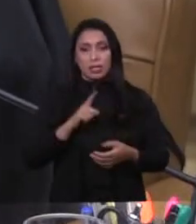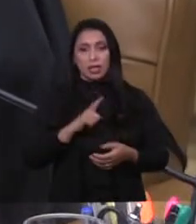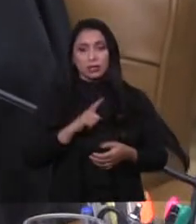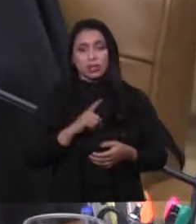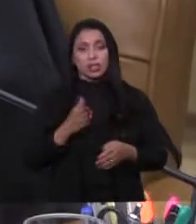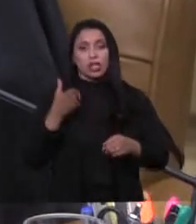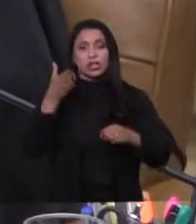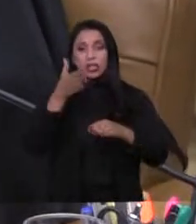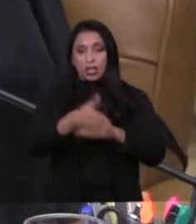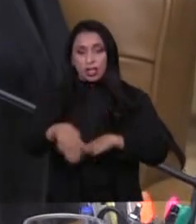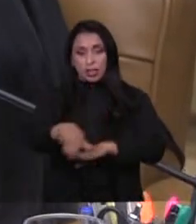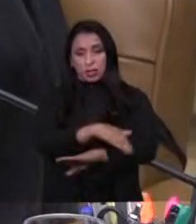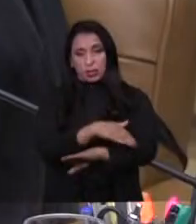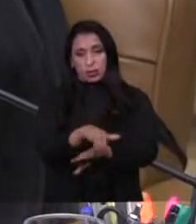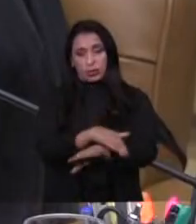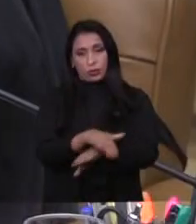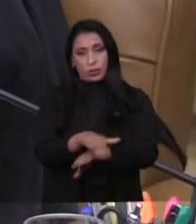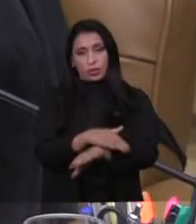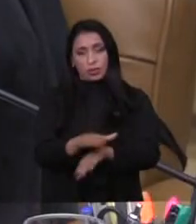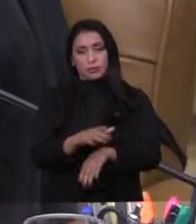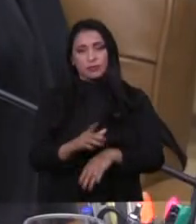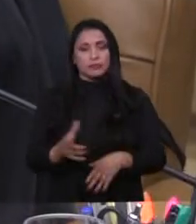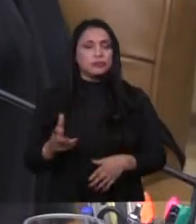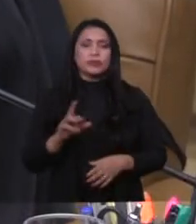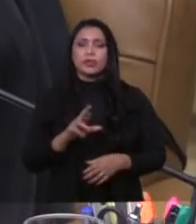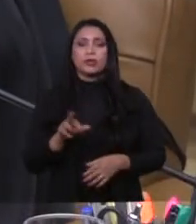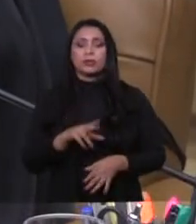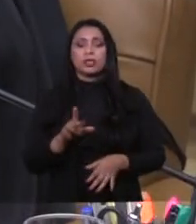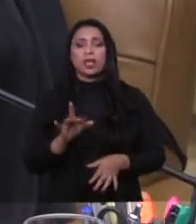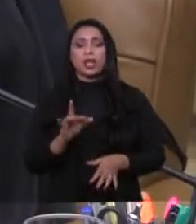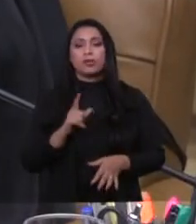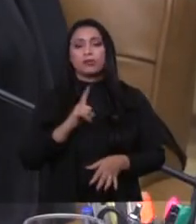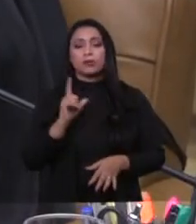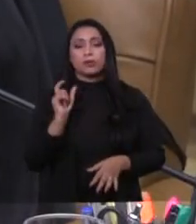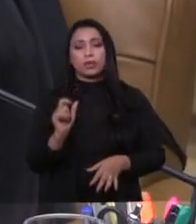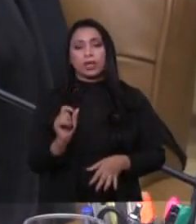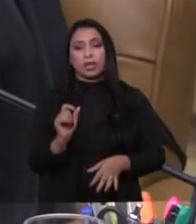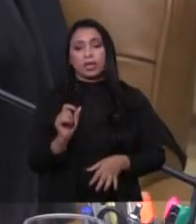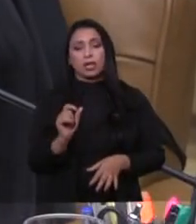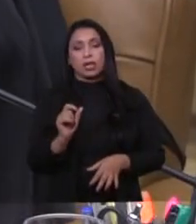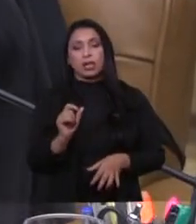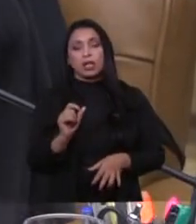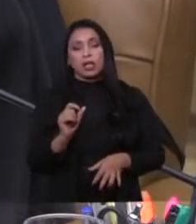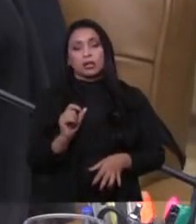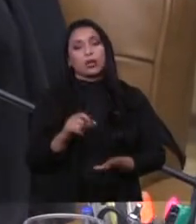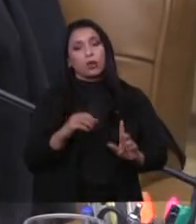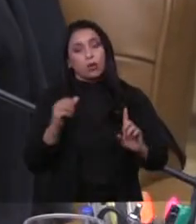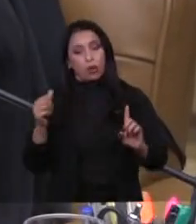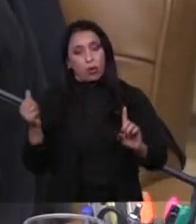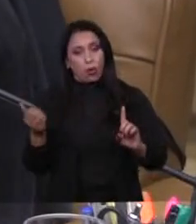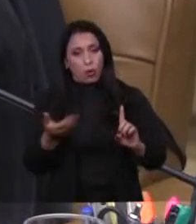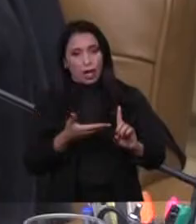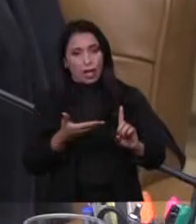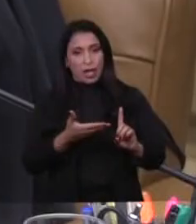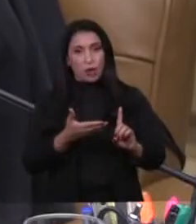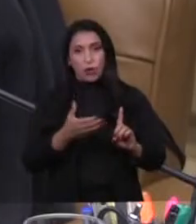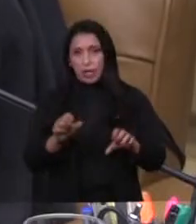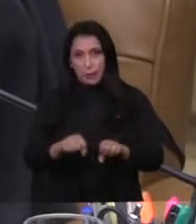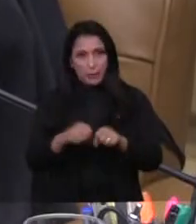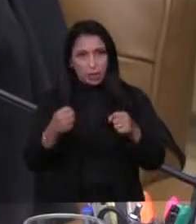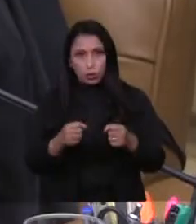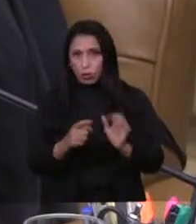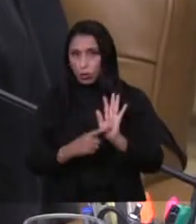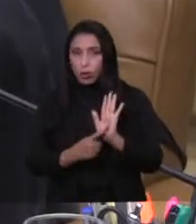ruas. É bem verdade que não houve registro de ato por si próprio do réu danificando,